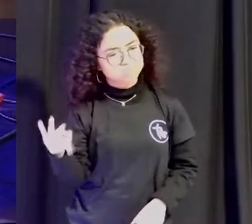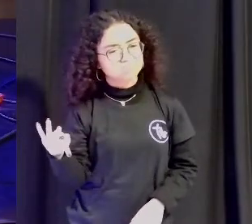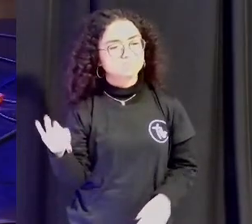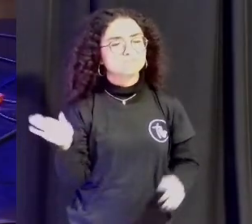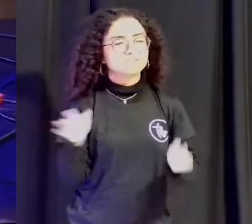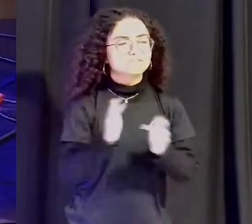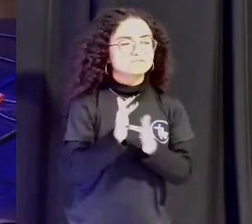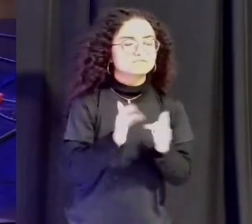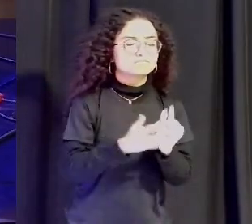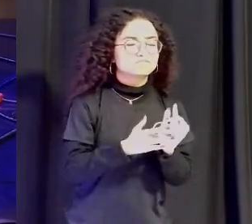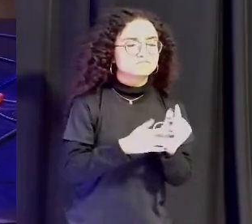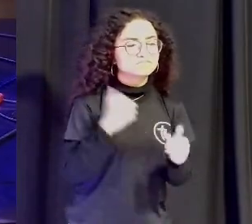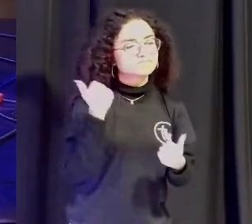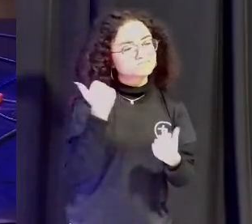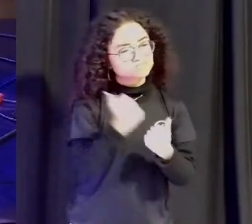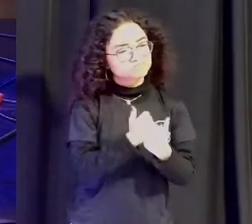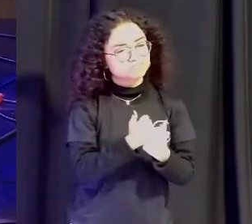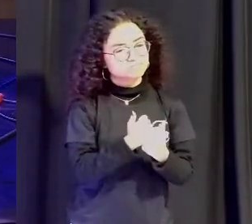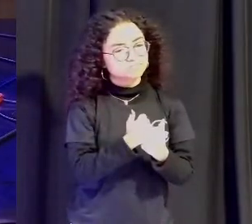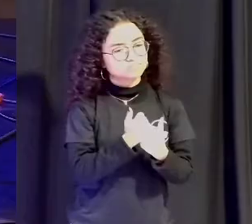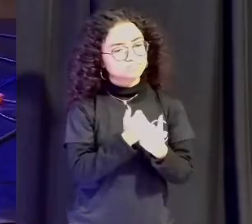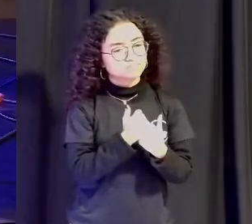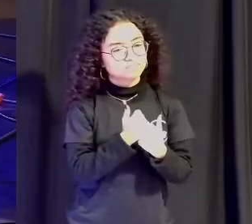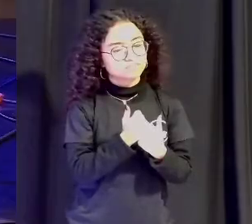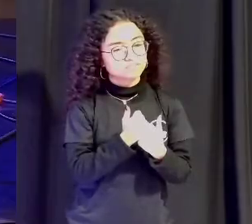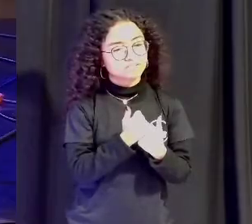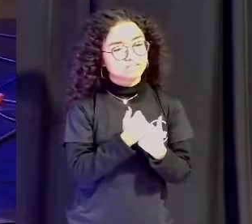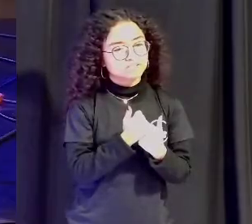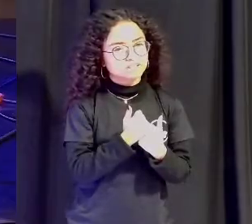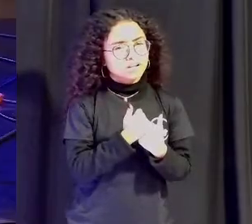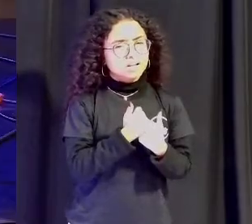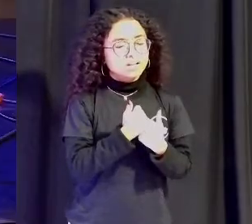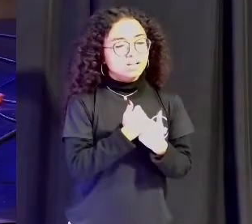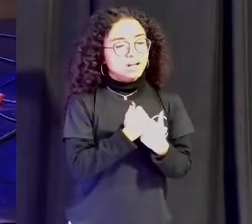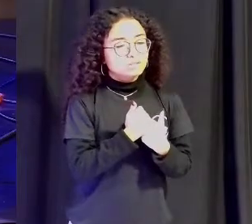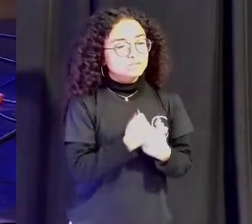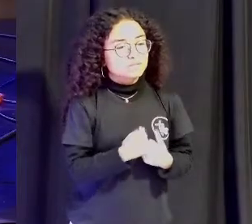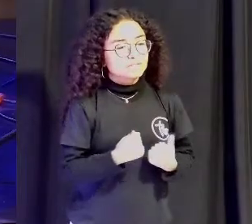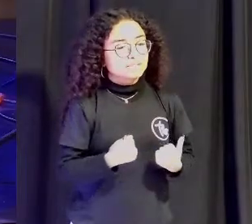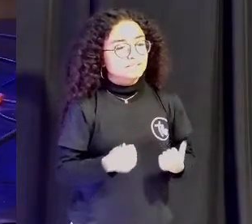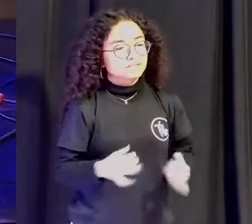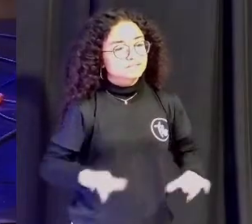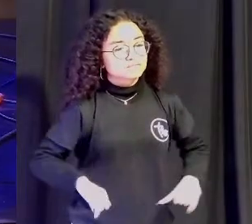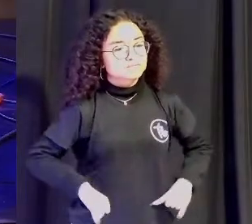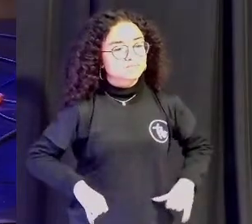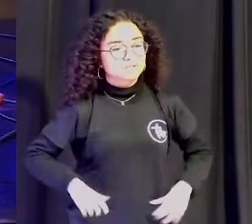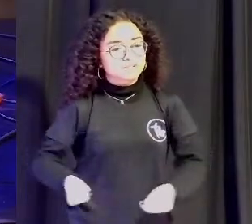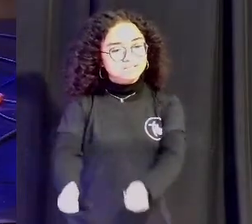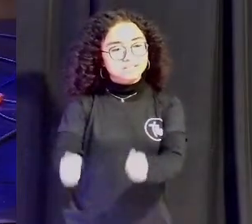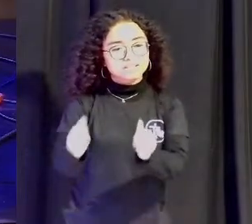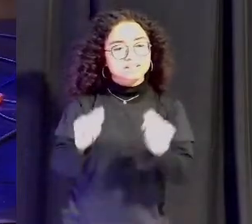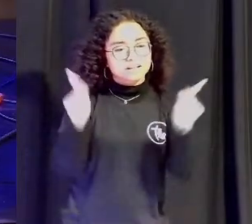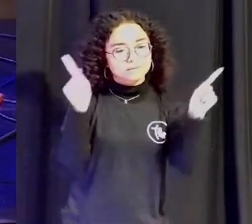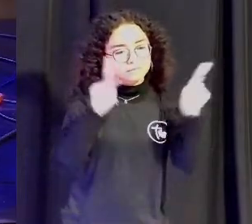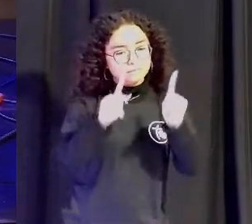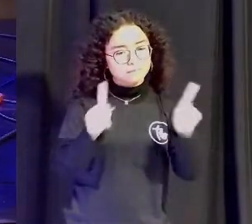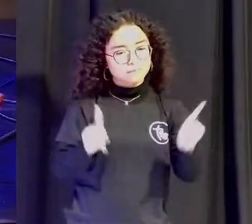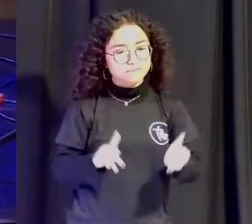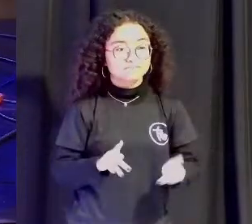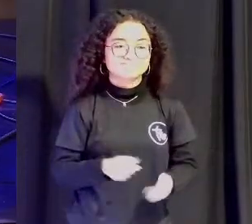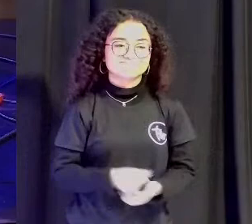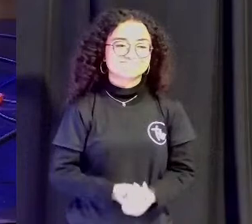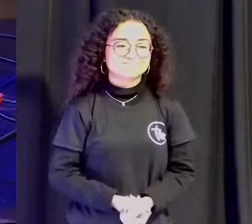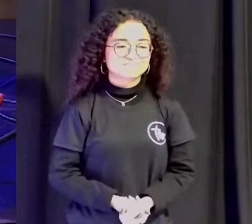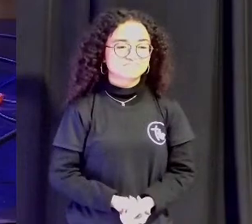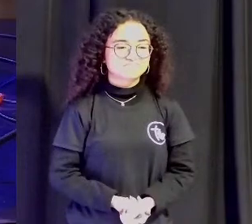si o castigo que nos traz a paz, estava sobre os seus ombros, e por suas